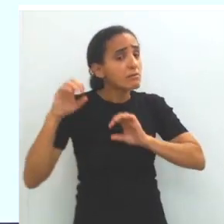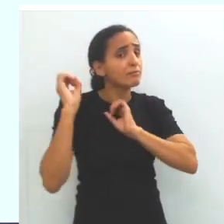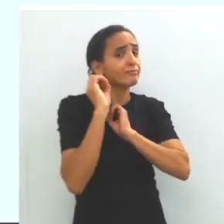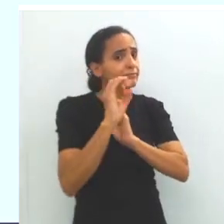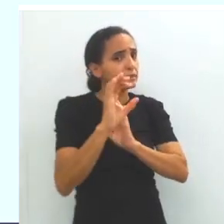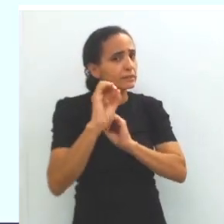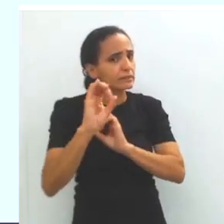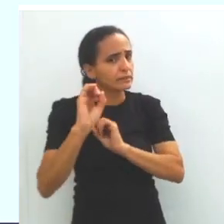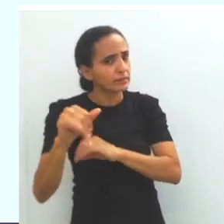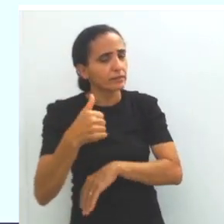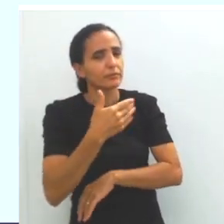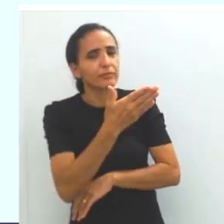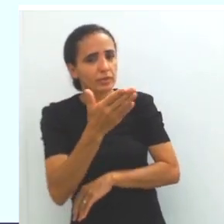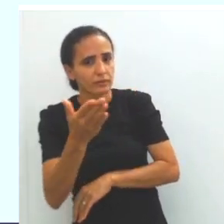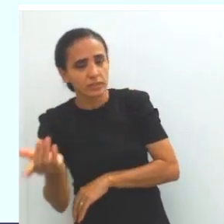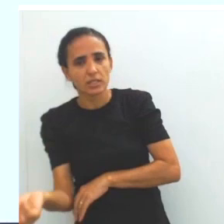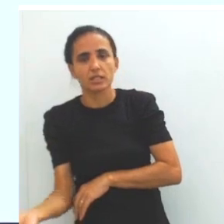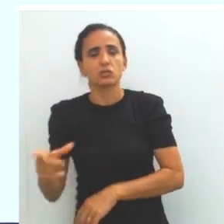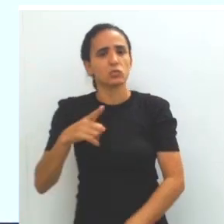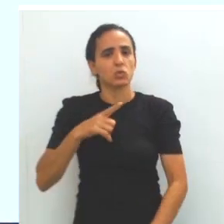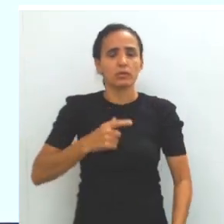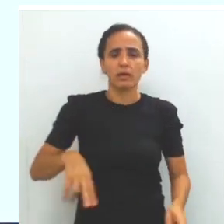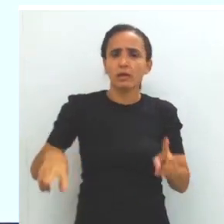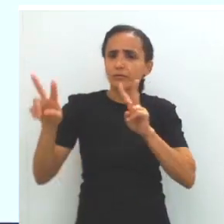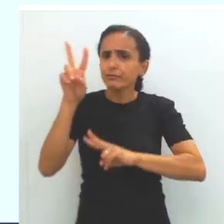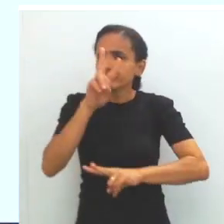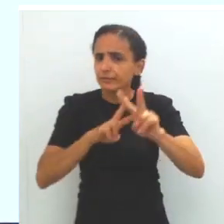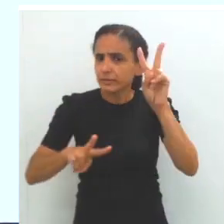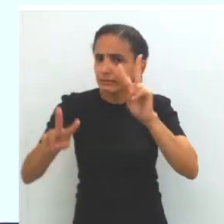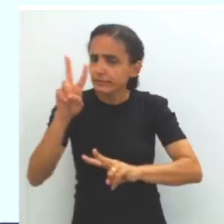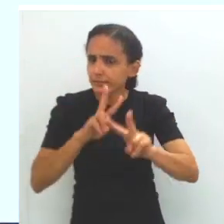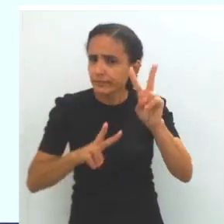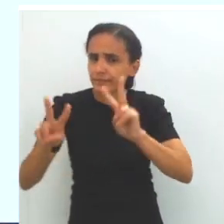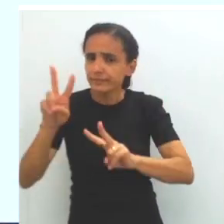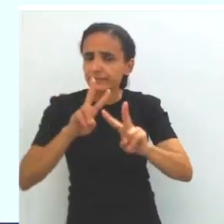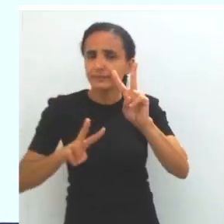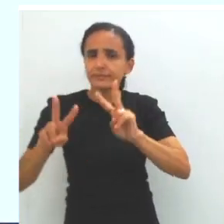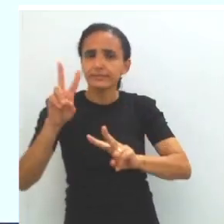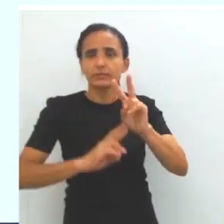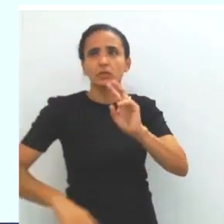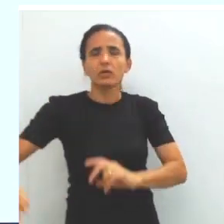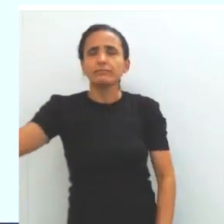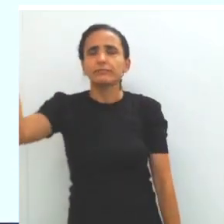aulas passadas que só há visão se houver